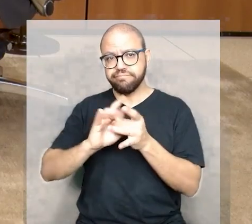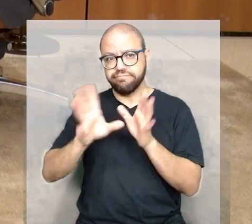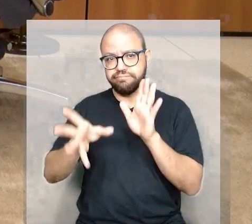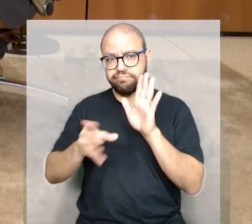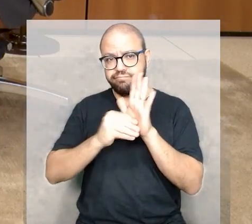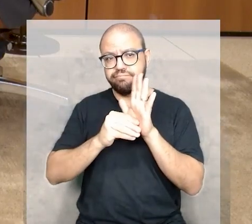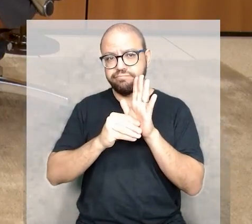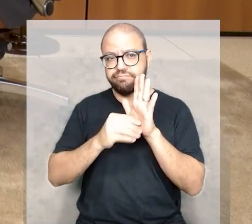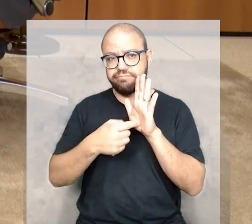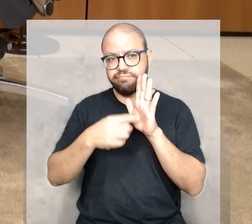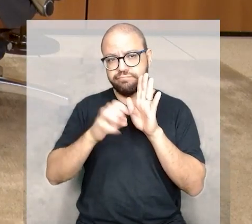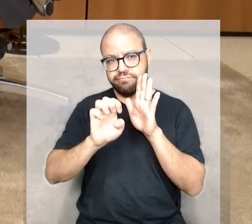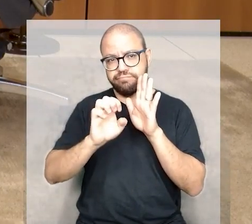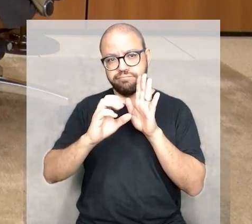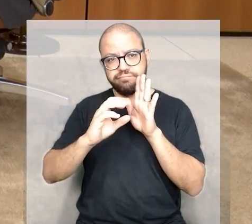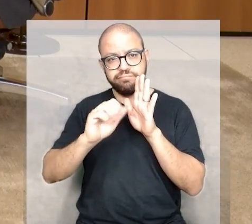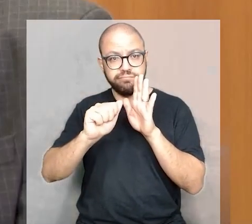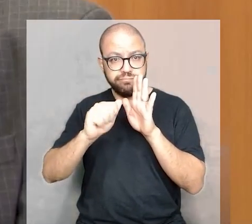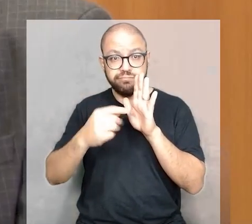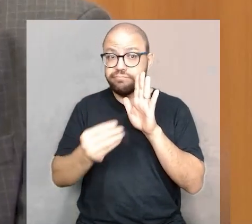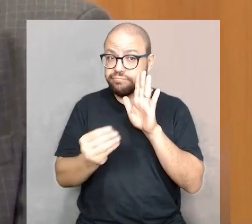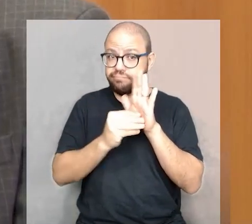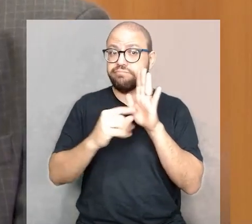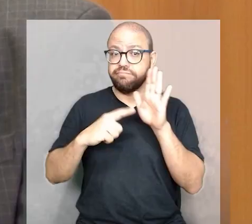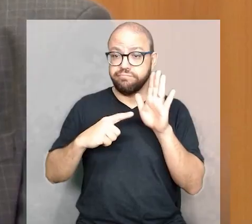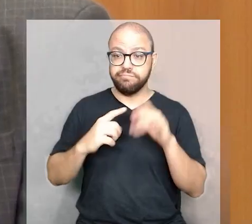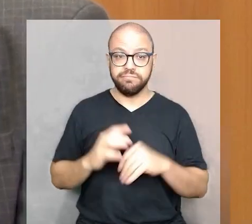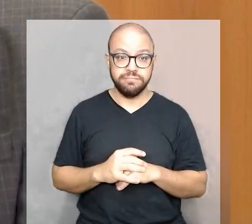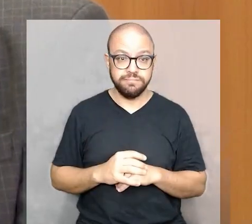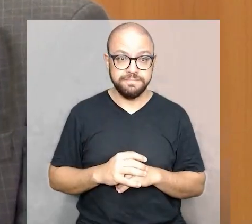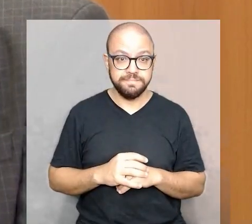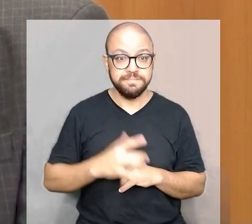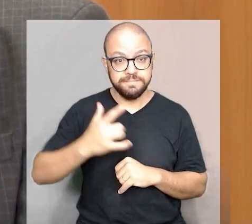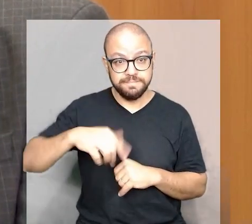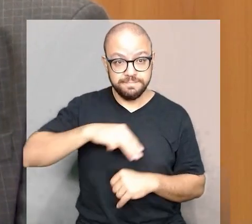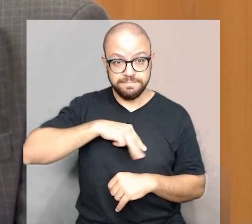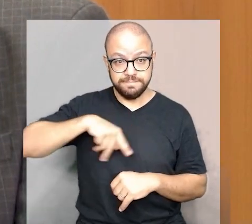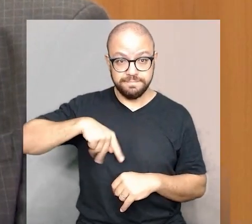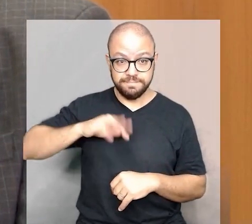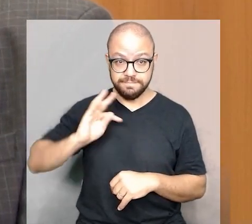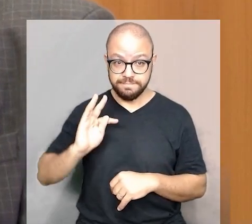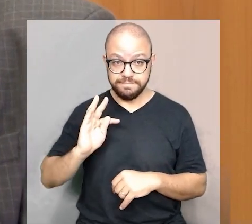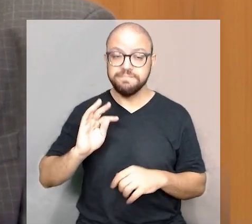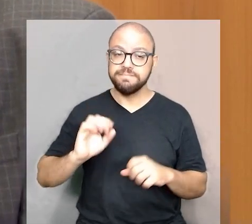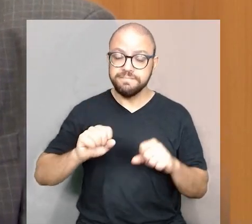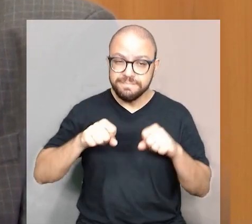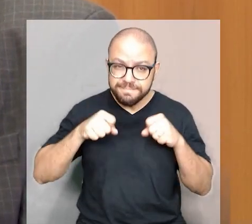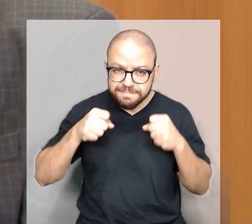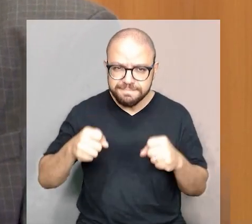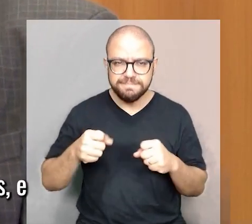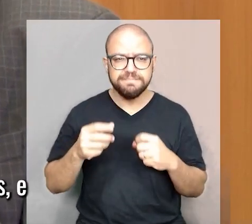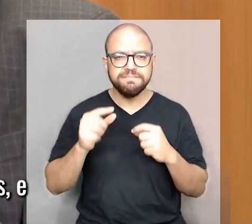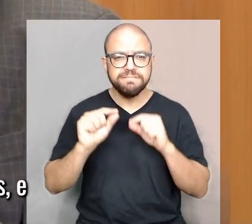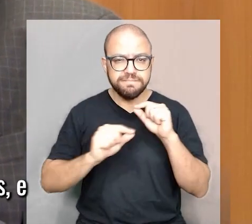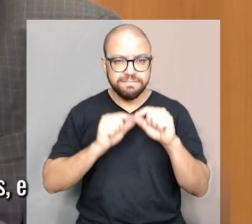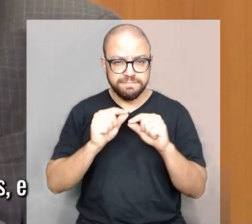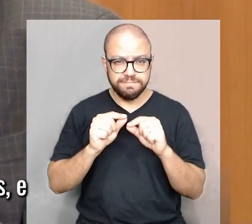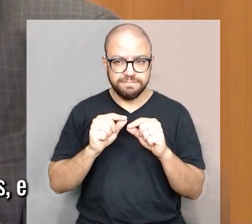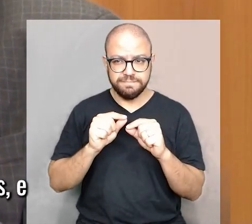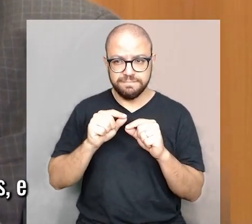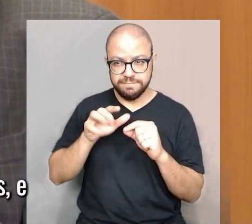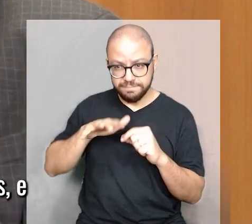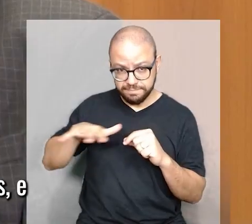inclusive, no ECA, né, o Estatuto de Criança e Adolescente, e na legislação. Agora, o Ministério do Trabalho atua firmemente para verificar